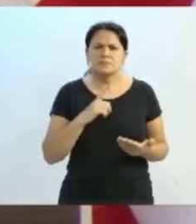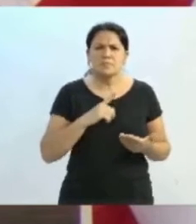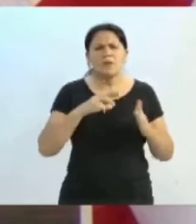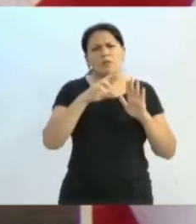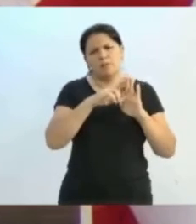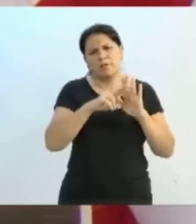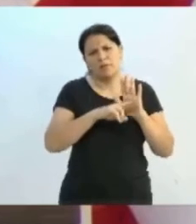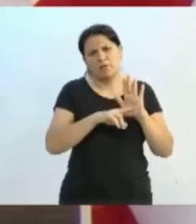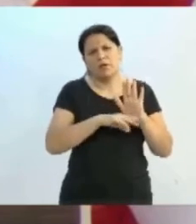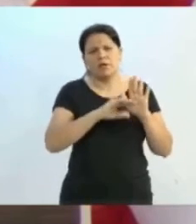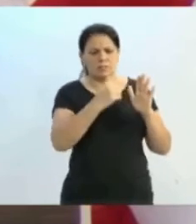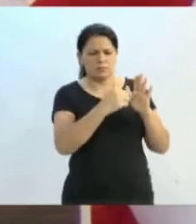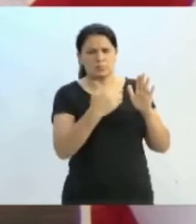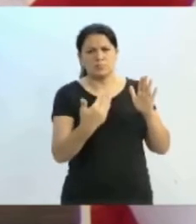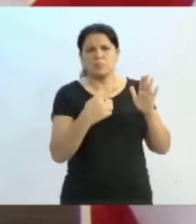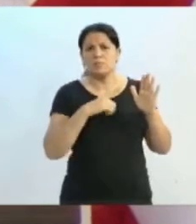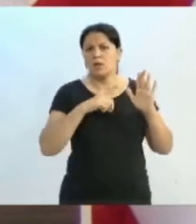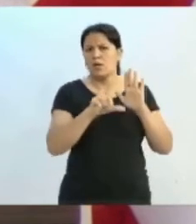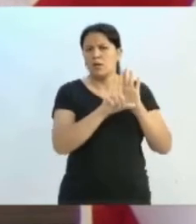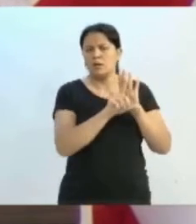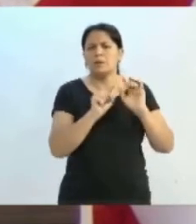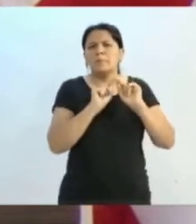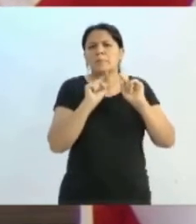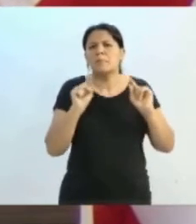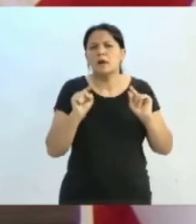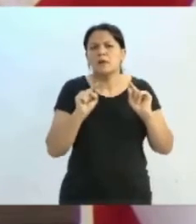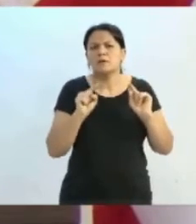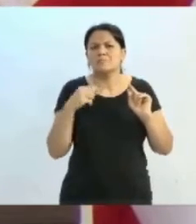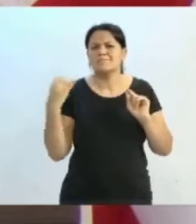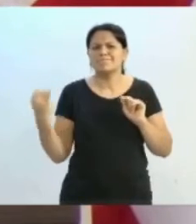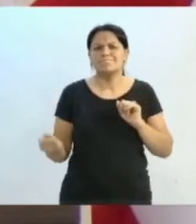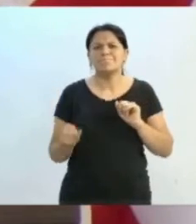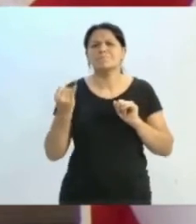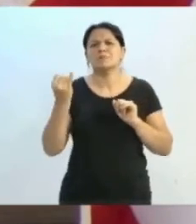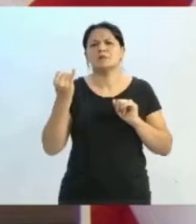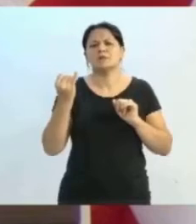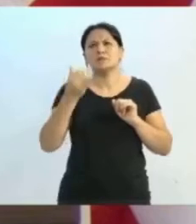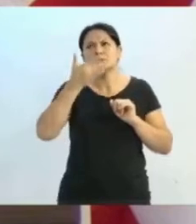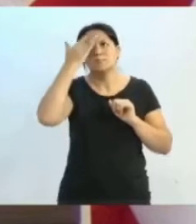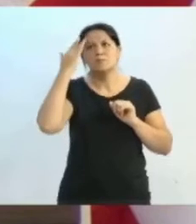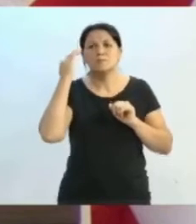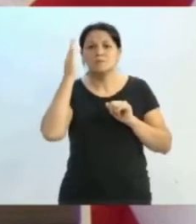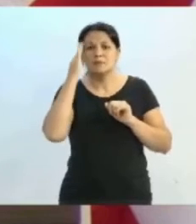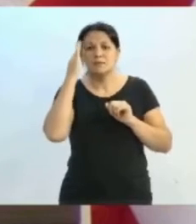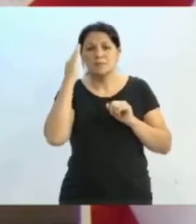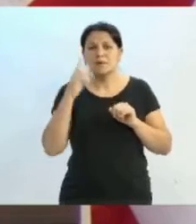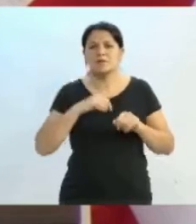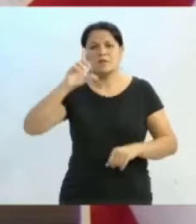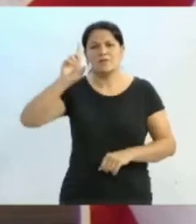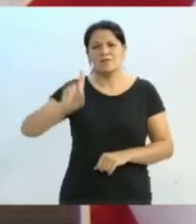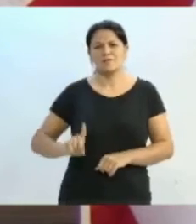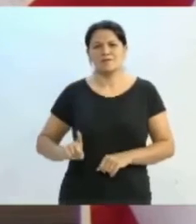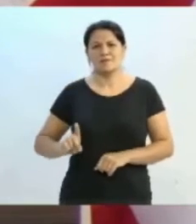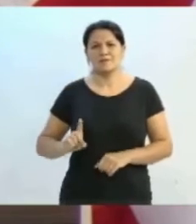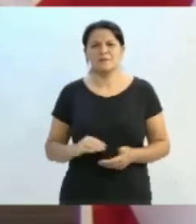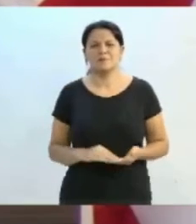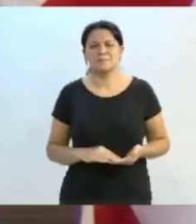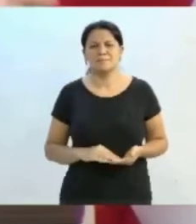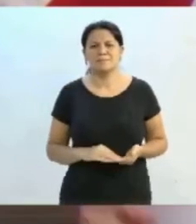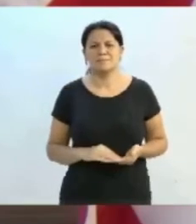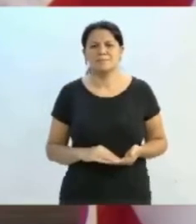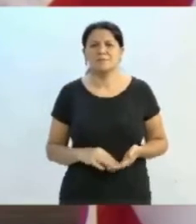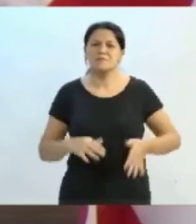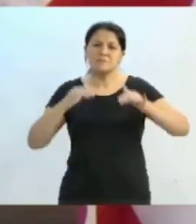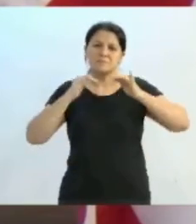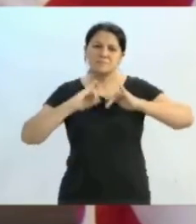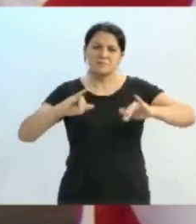que está descrito em lei Mas é importantíssimo as pessoas sabem que tem esse direito então já deixo